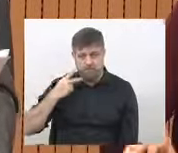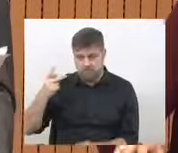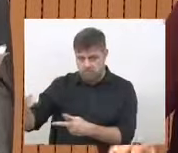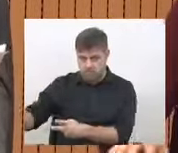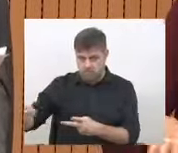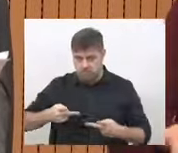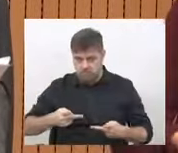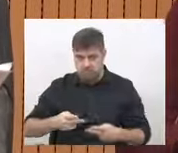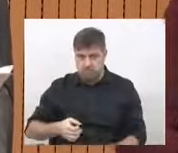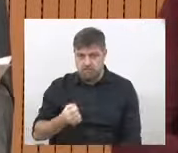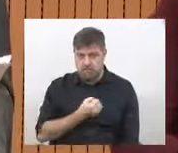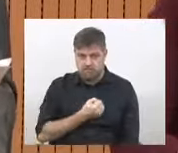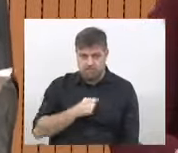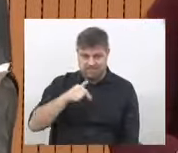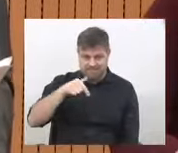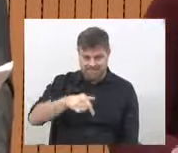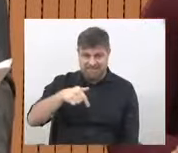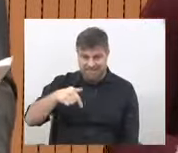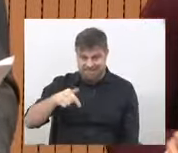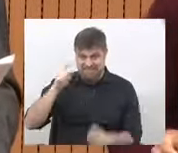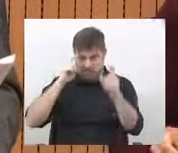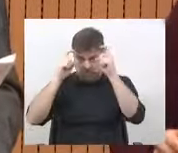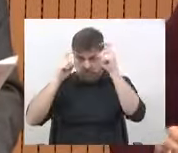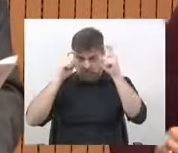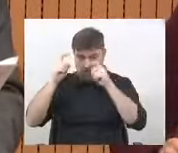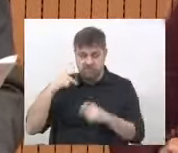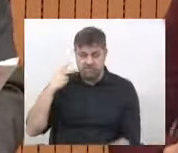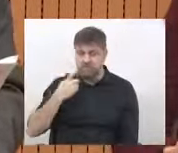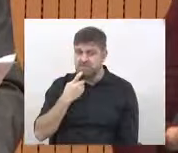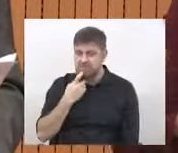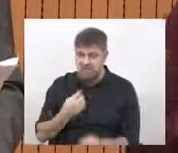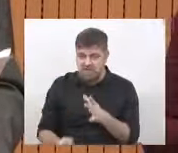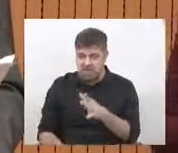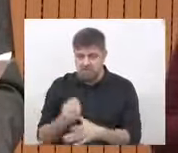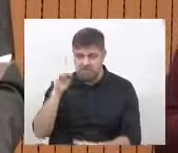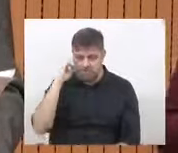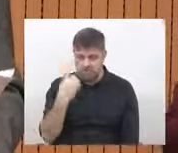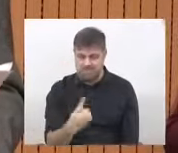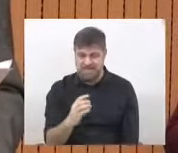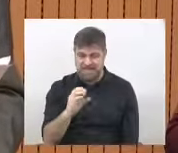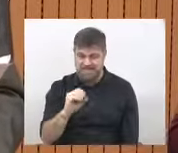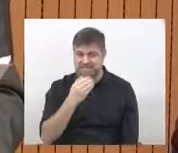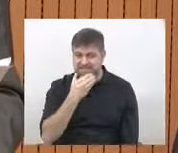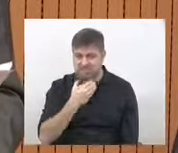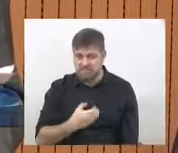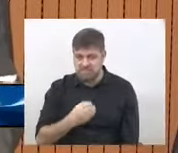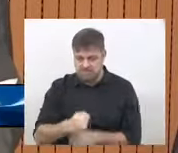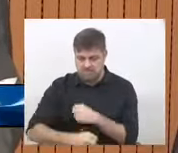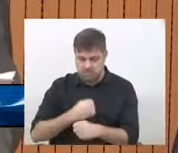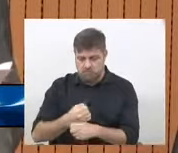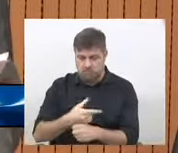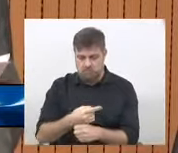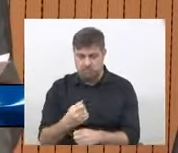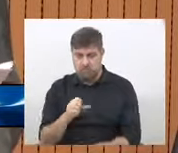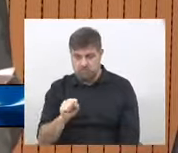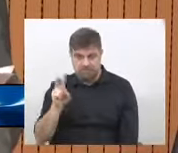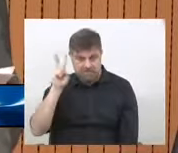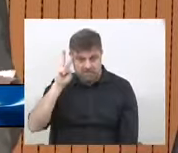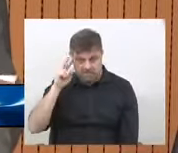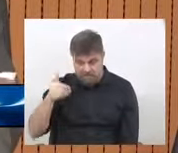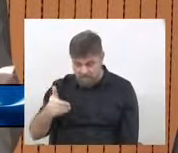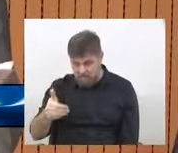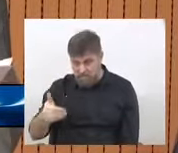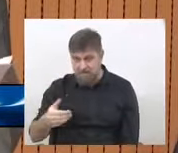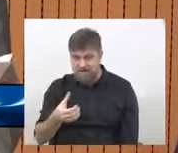para a 77ª reunião ordinária, que será realizada no dia 10 de dezembro de 2018, segunda-feira, às 18 horas,